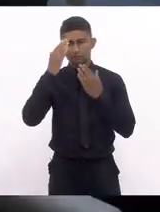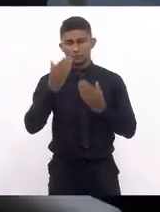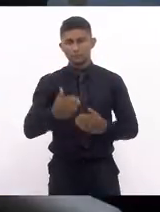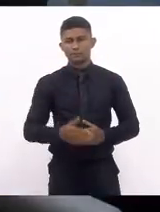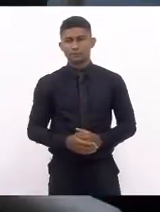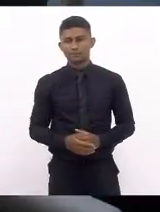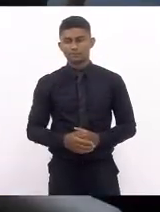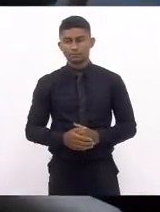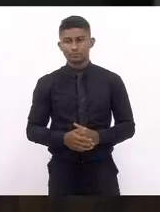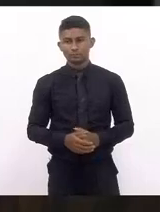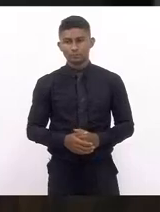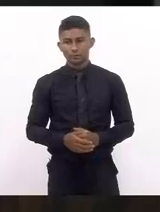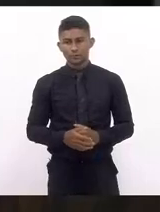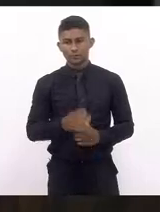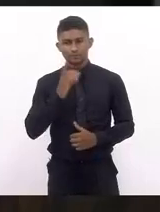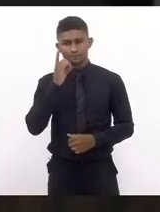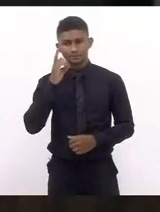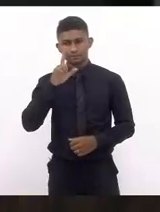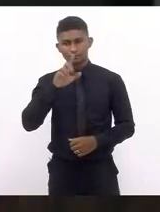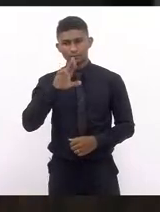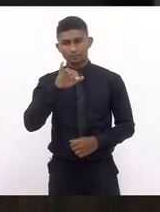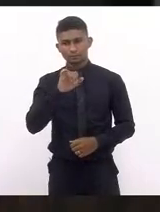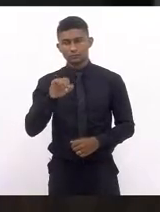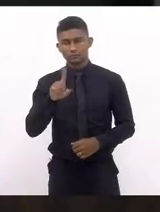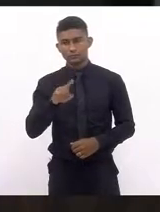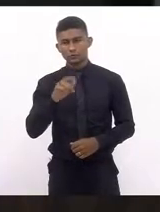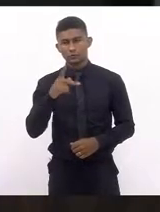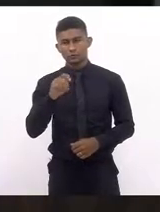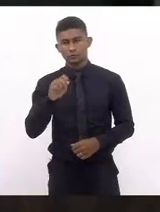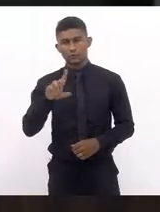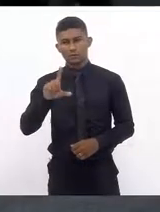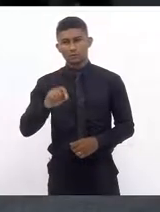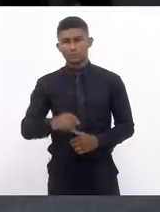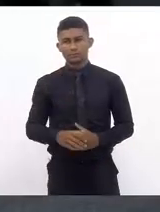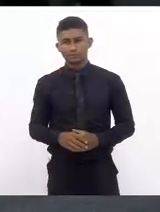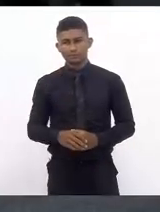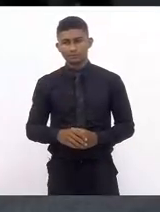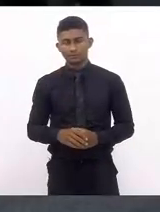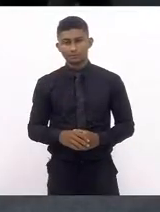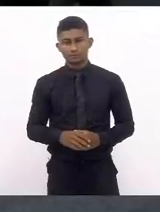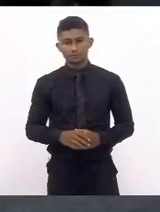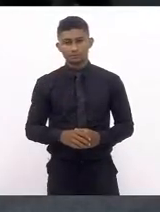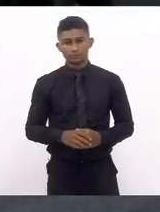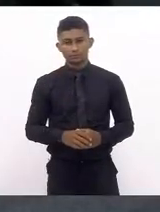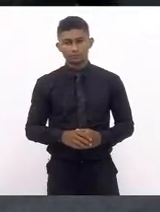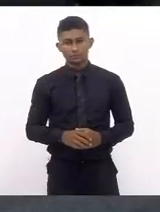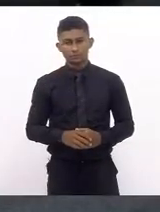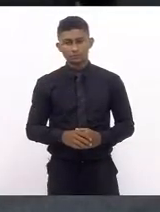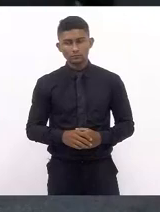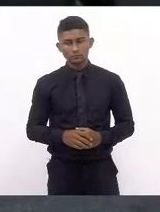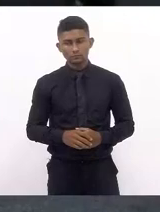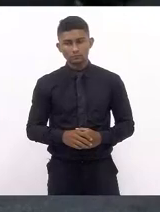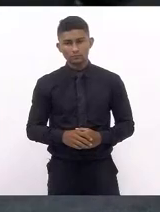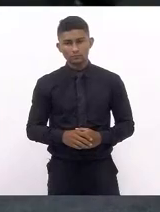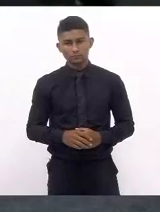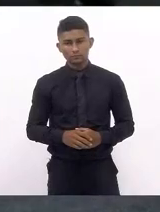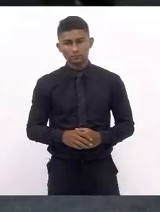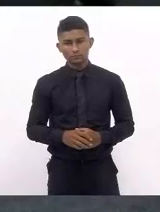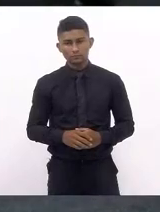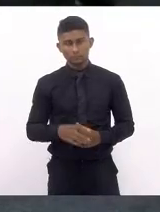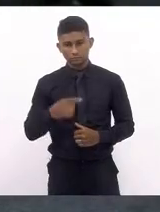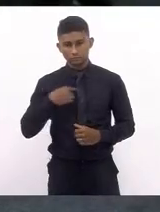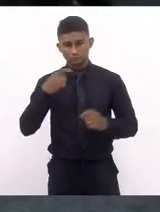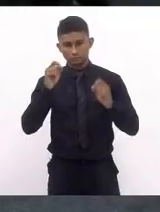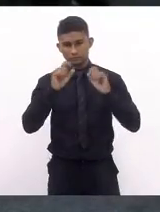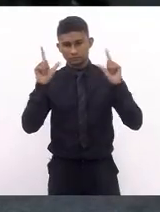por exemplo Muito obrigado de obstáculos Paulo por favor em shoppings dente e eu fiquei